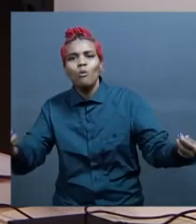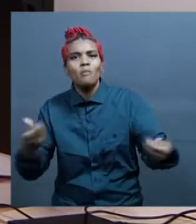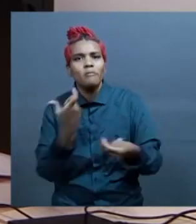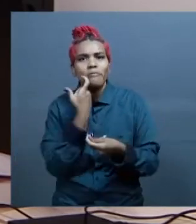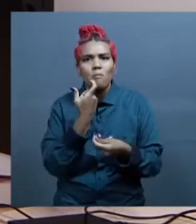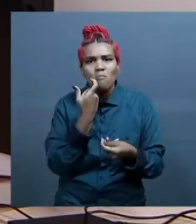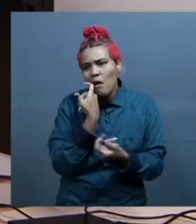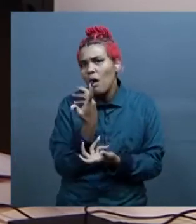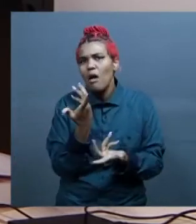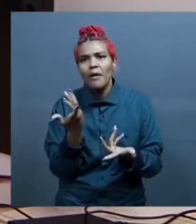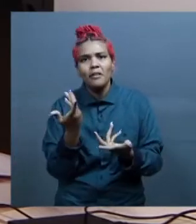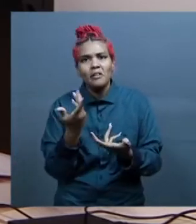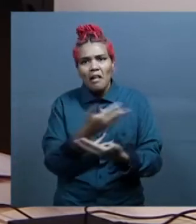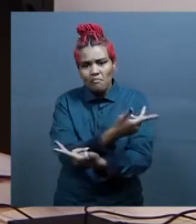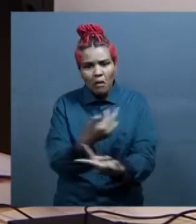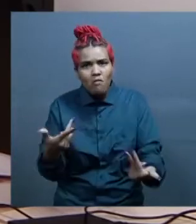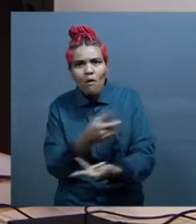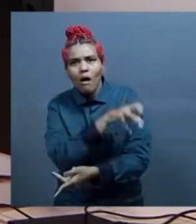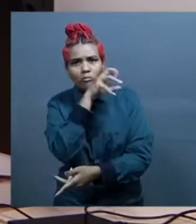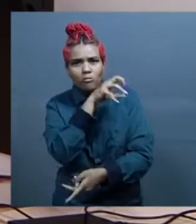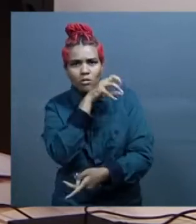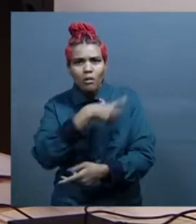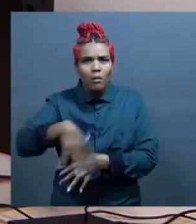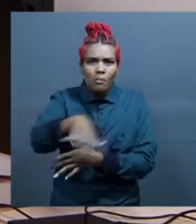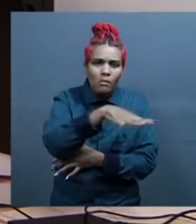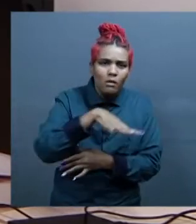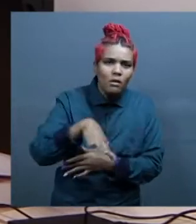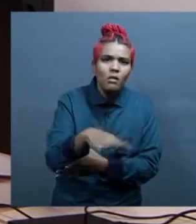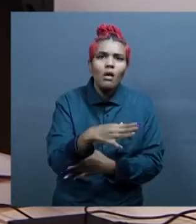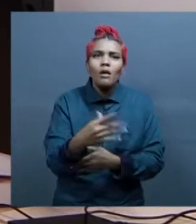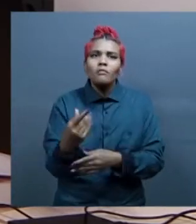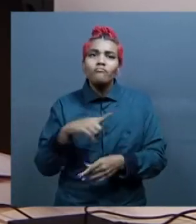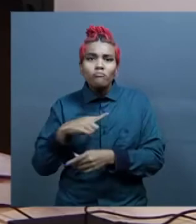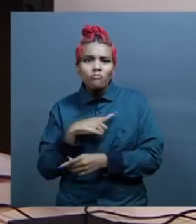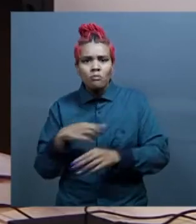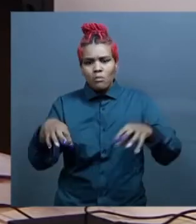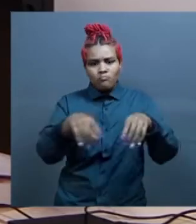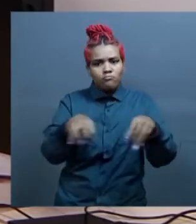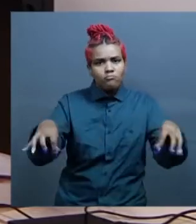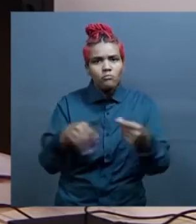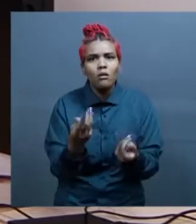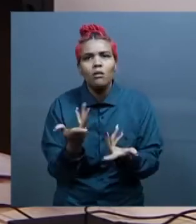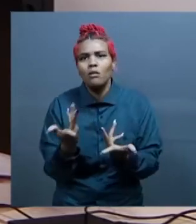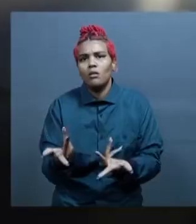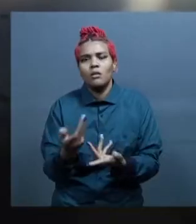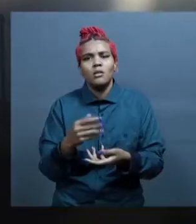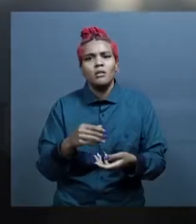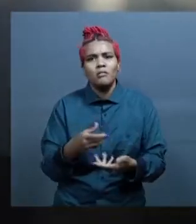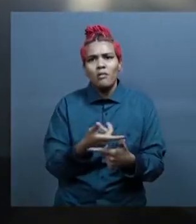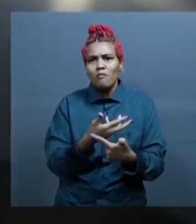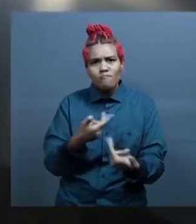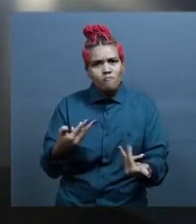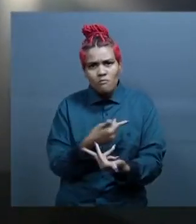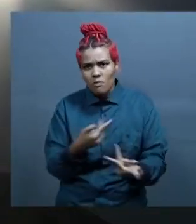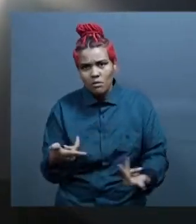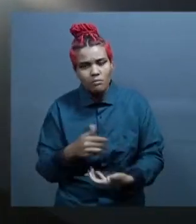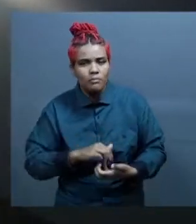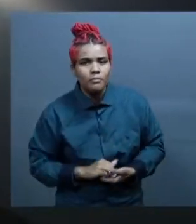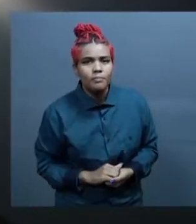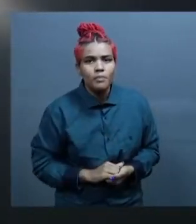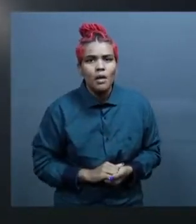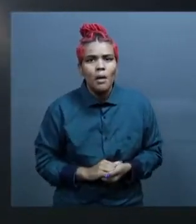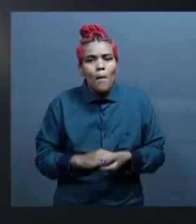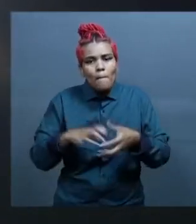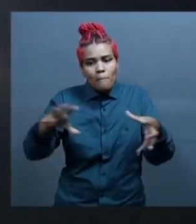território também na internet é a mesma coisa pode acontecer hum entre outros efeitos para conter o aquecimento do planeta